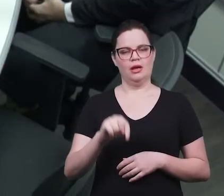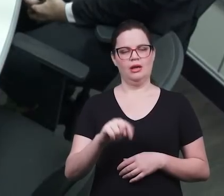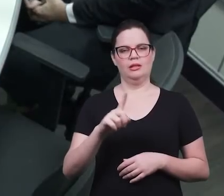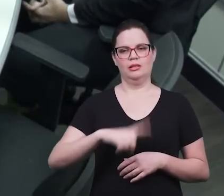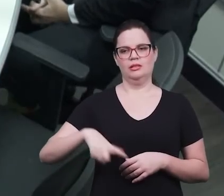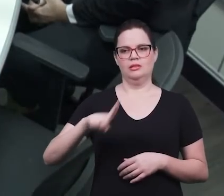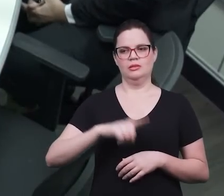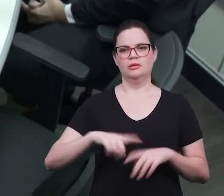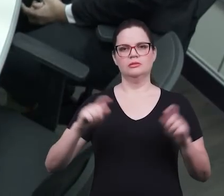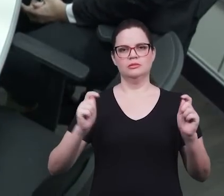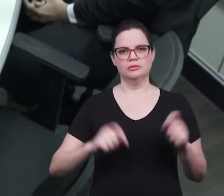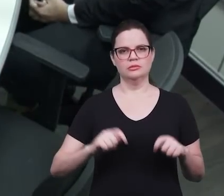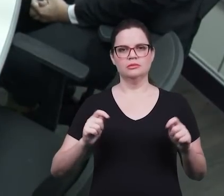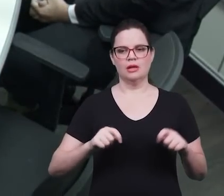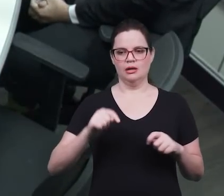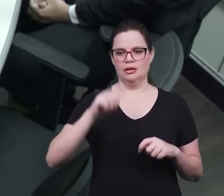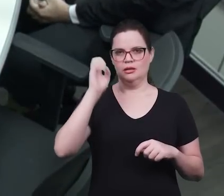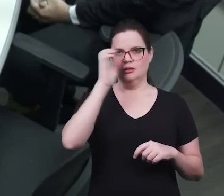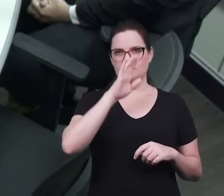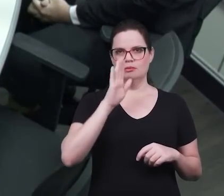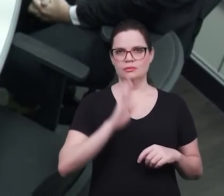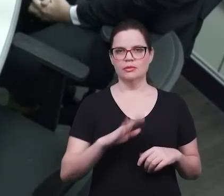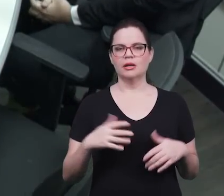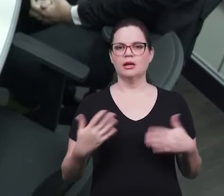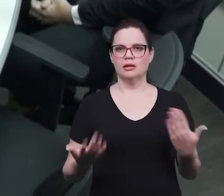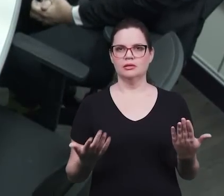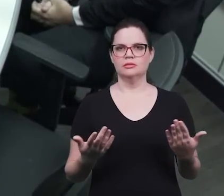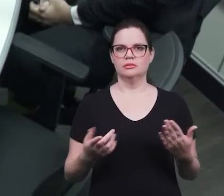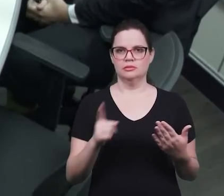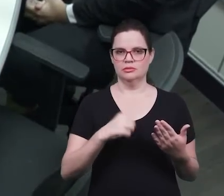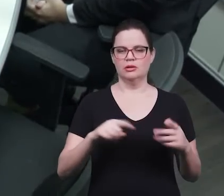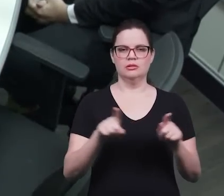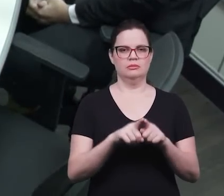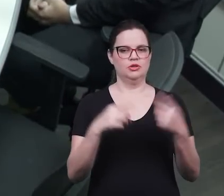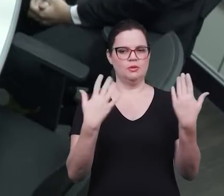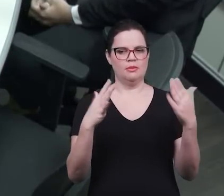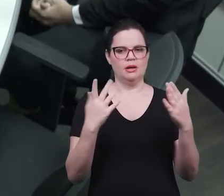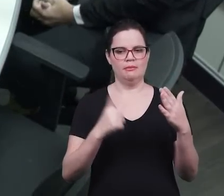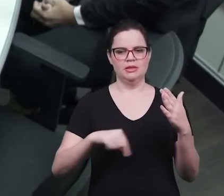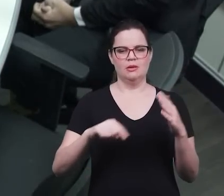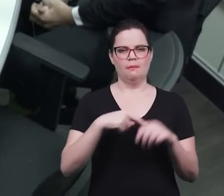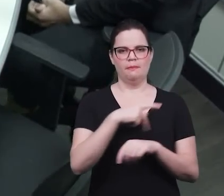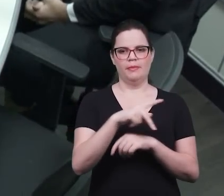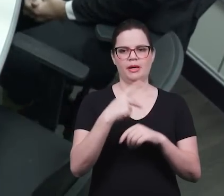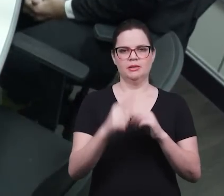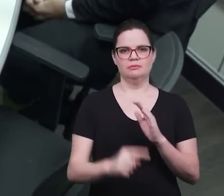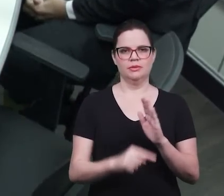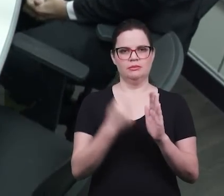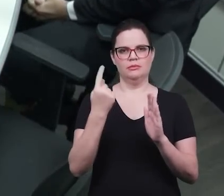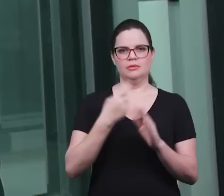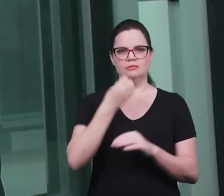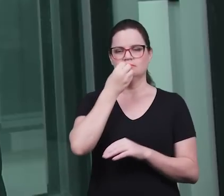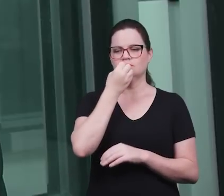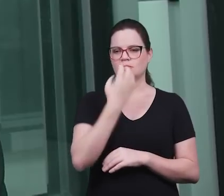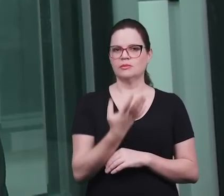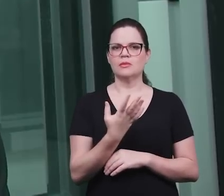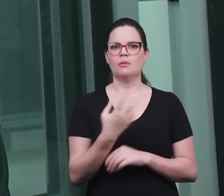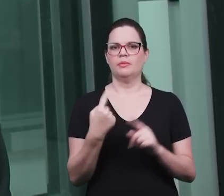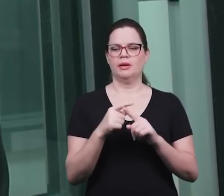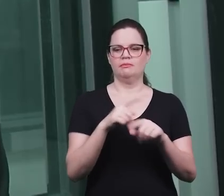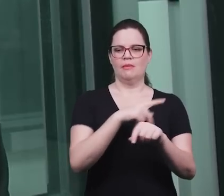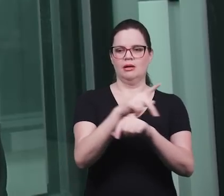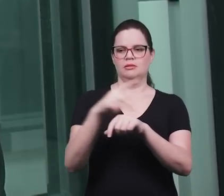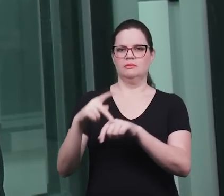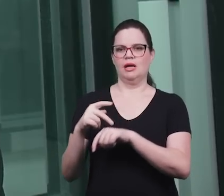ferramenta de vanguarda. Nós, aqui no Brasil, nesse ponto, também estamos de parabéns, porque é uma ferramenta que está muito à frente de